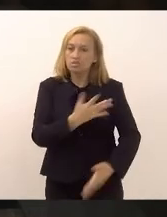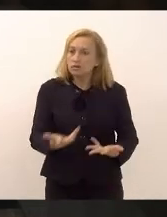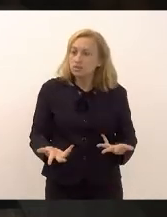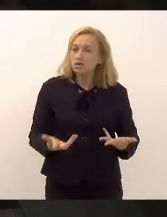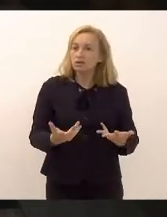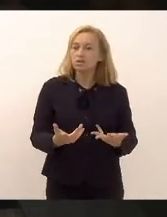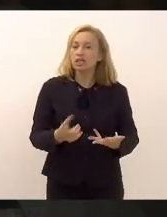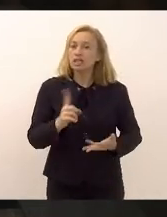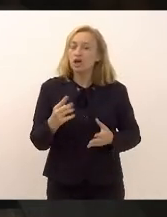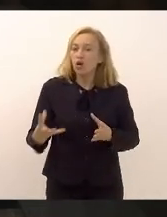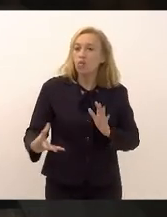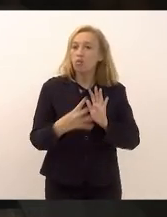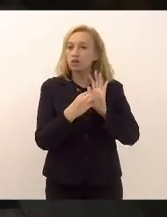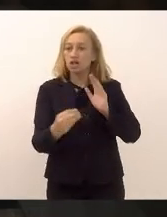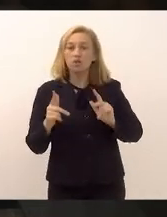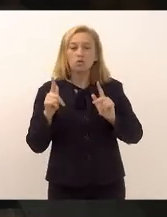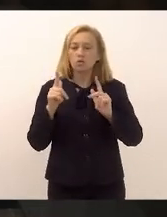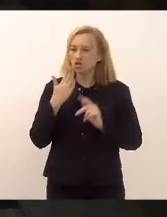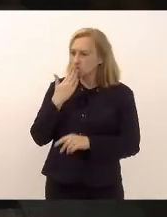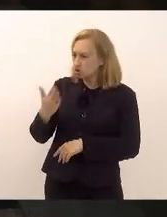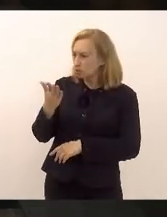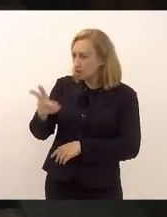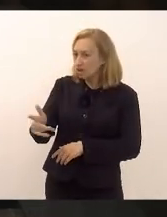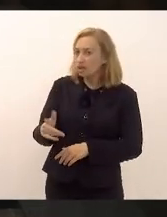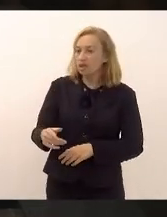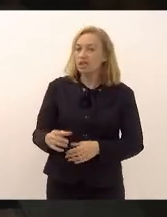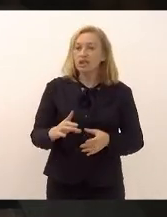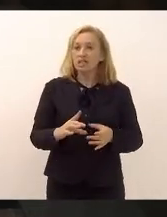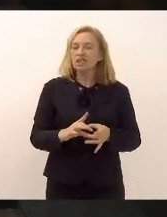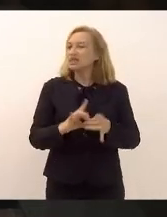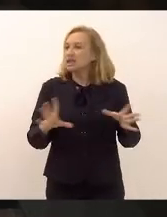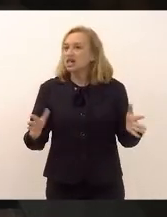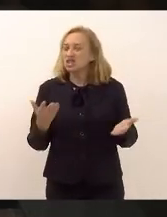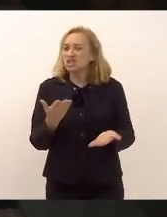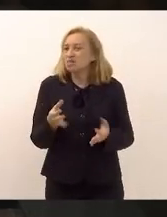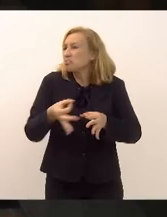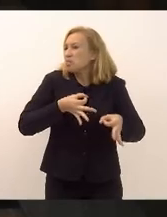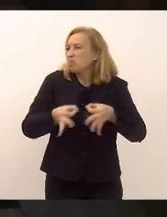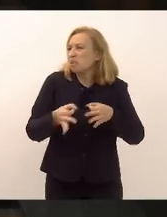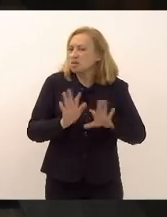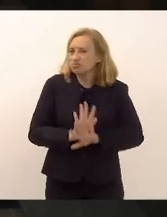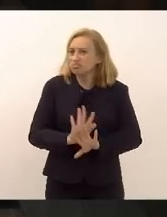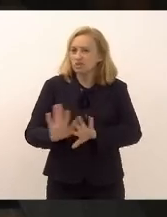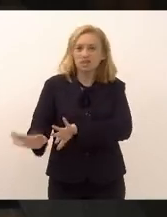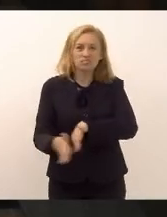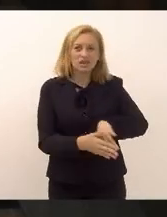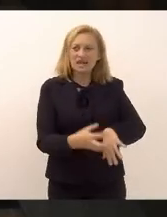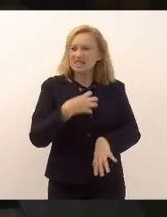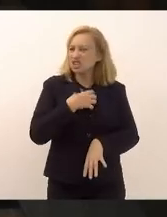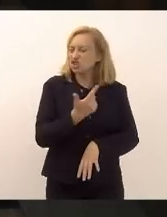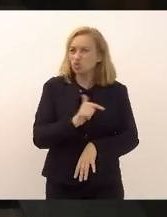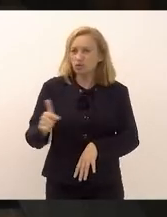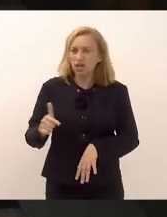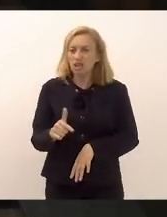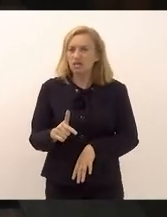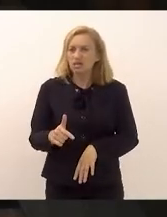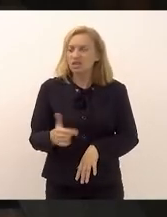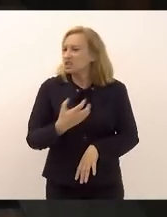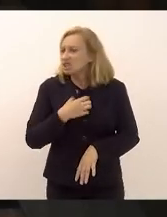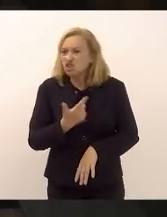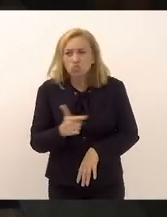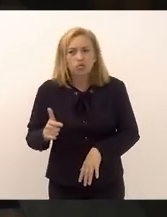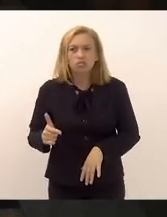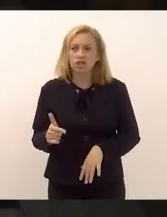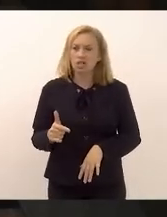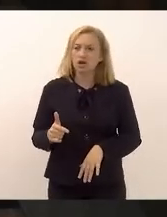imponham um modelo desse tipo. Abram mão dessa proposta estapafúrdia, que não faz o menor sentido. Não faz o menor